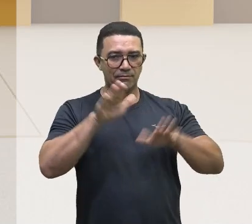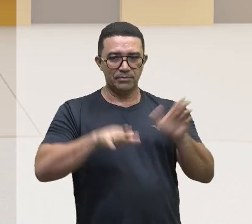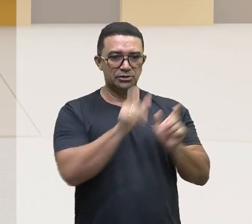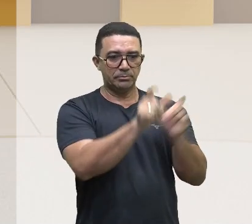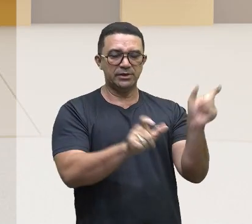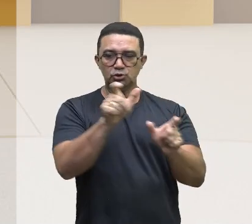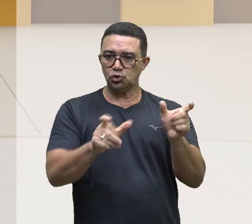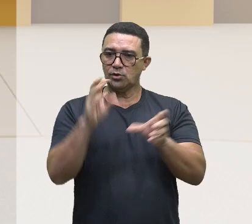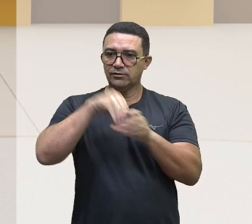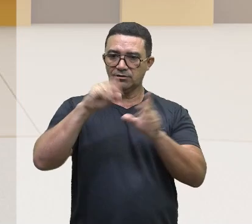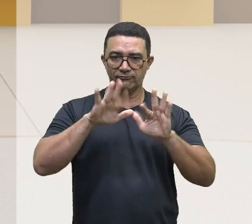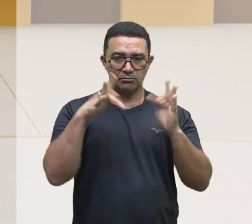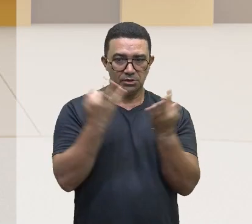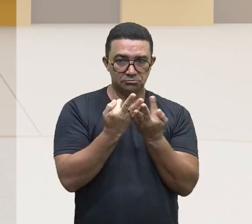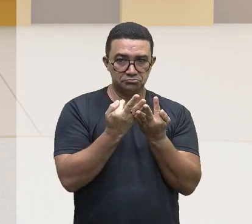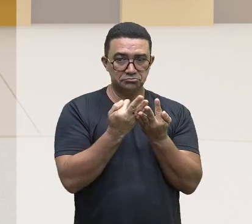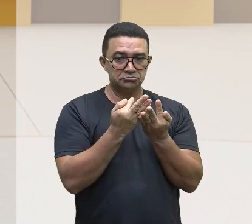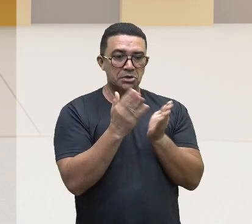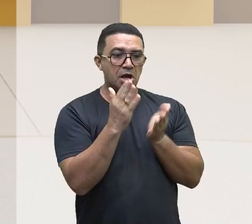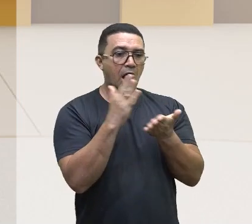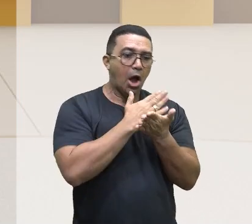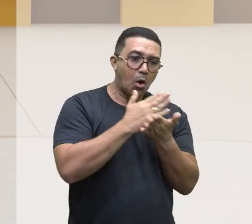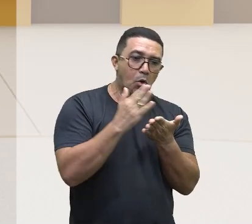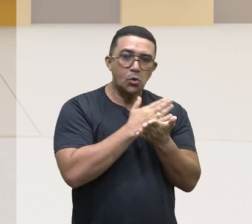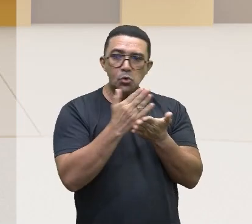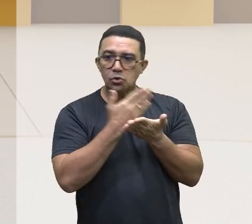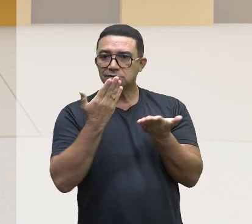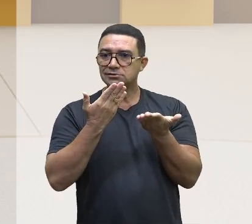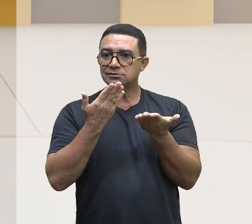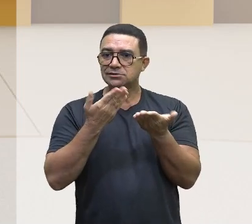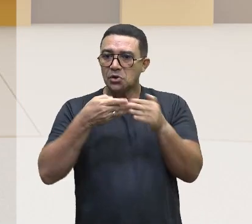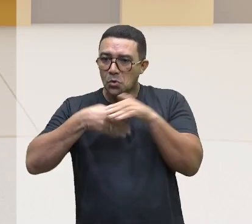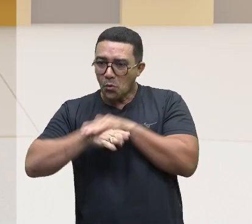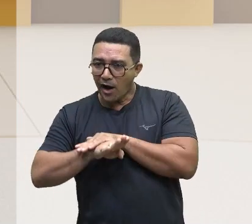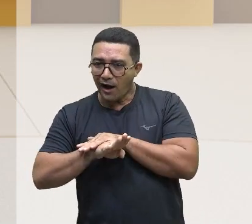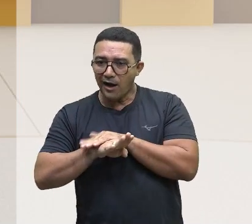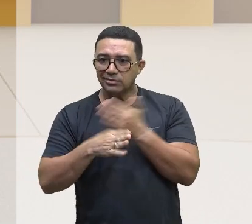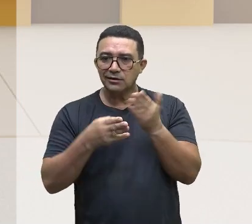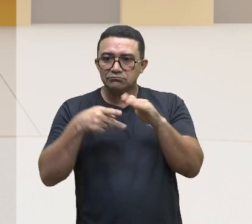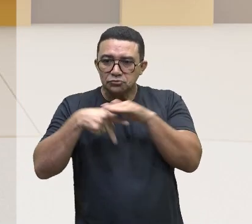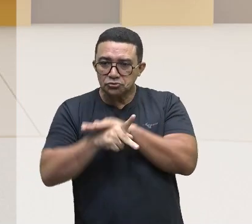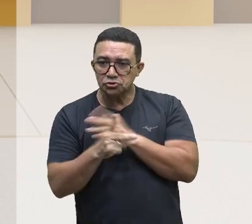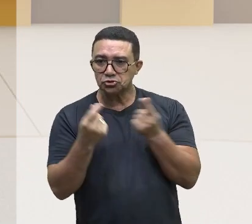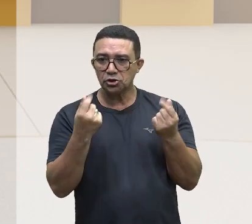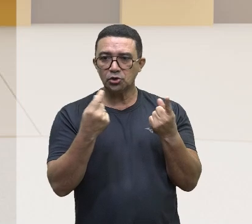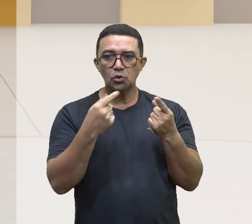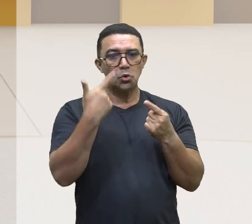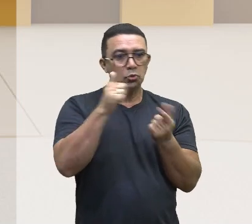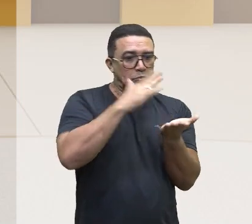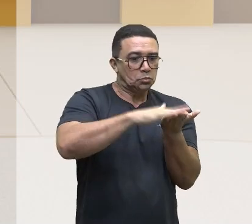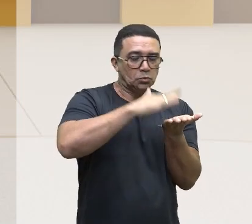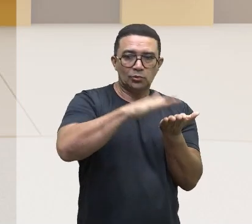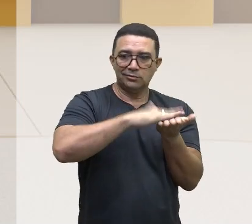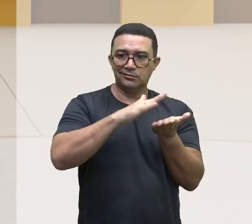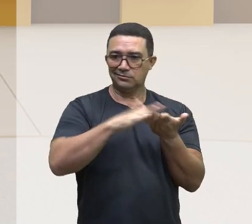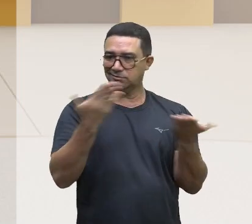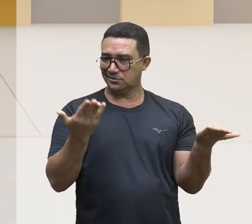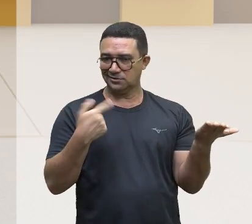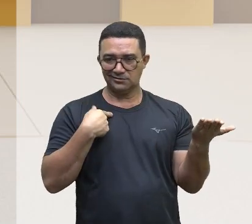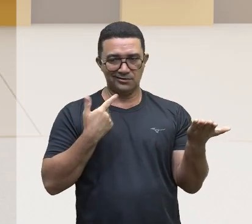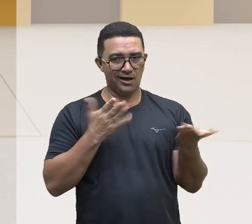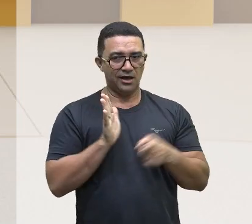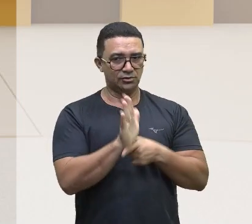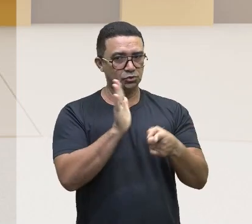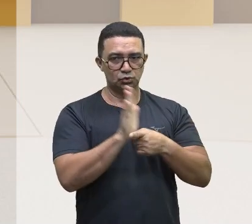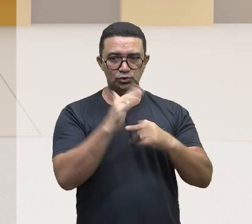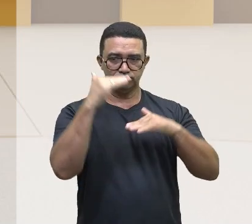família pensa. Se alguns poupam e outros consomem de imediato, sendo que eles utilizam dos mesmos recursos, não vai ajudar a